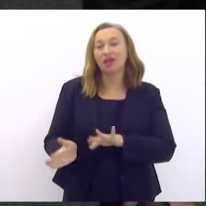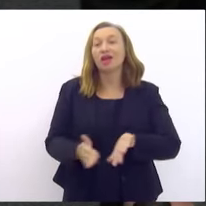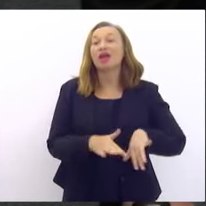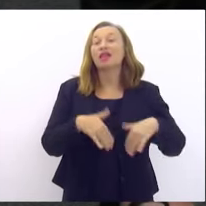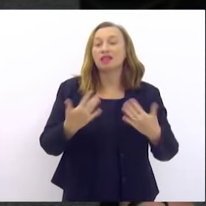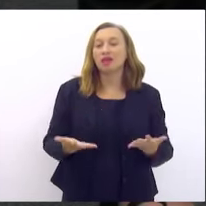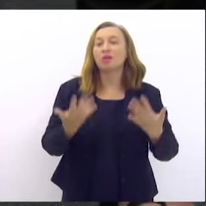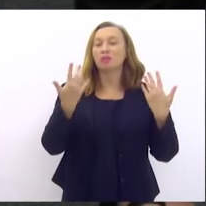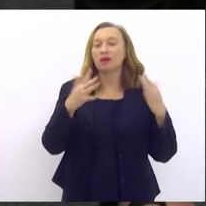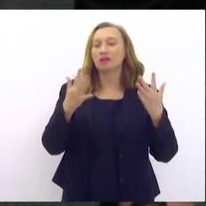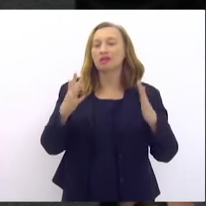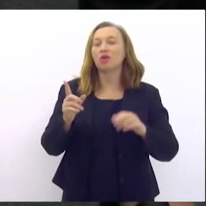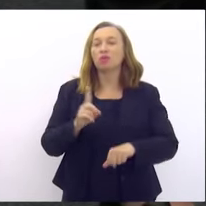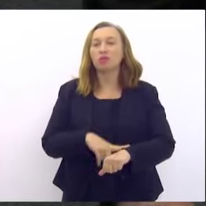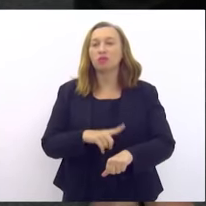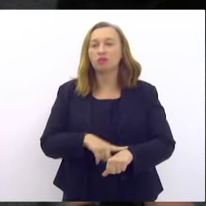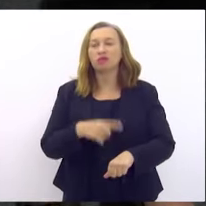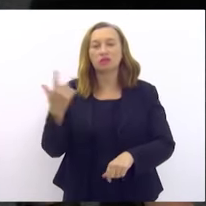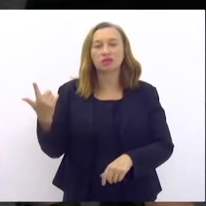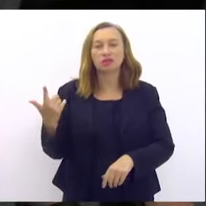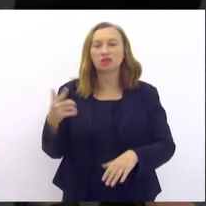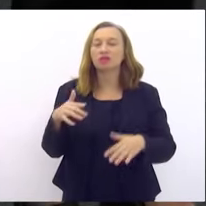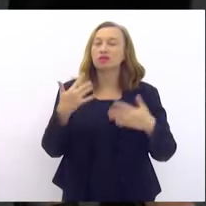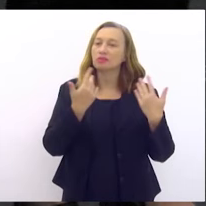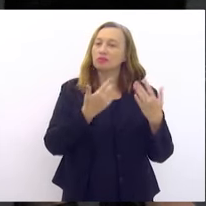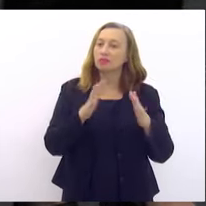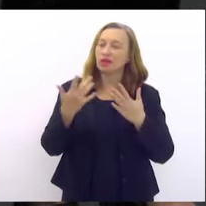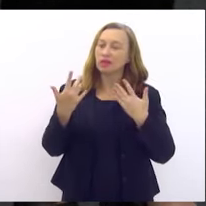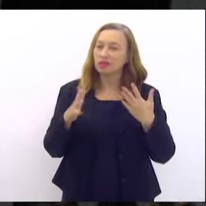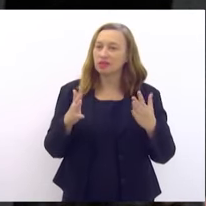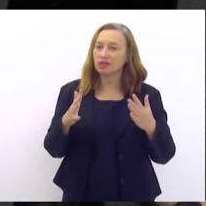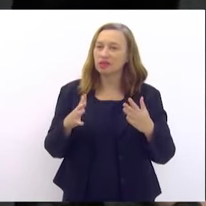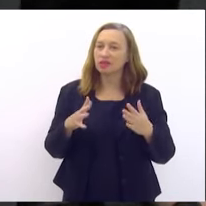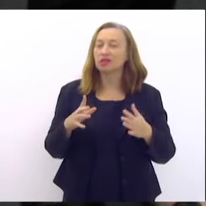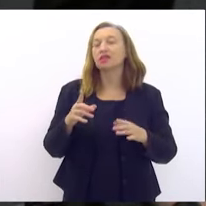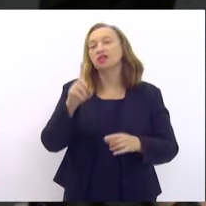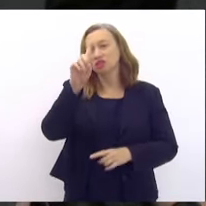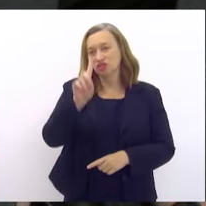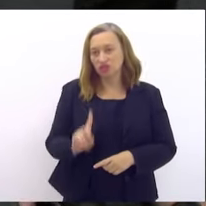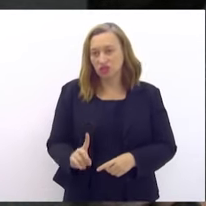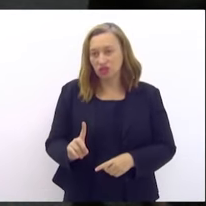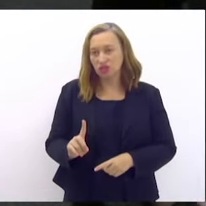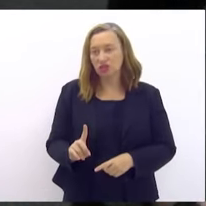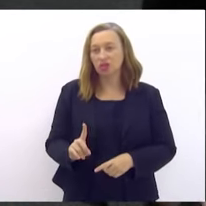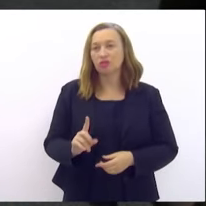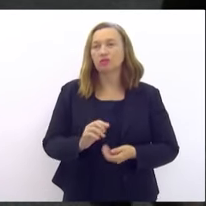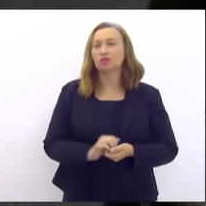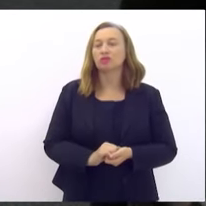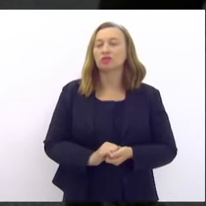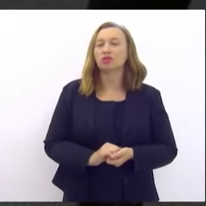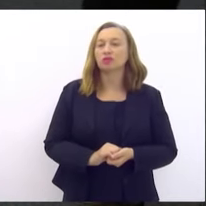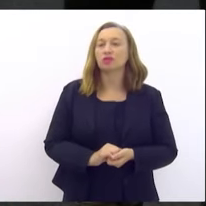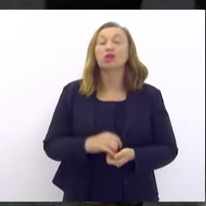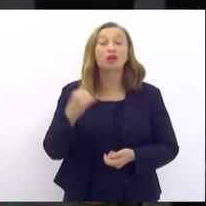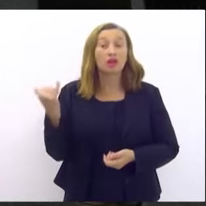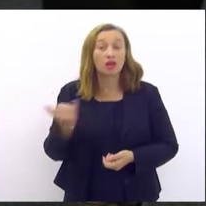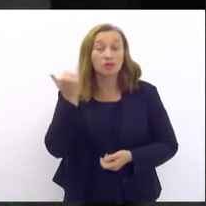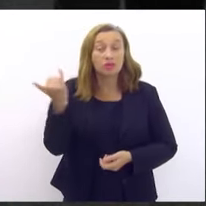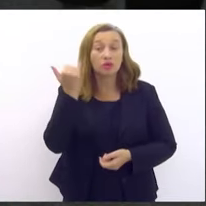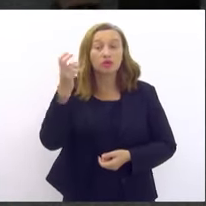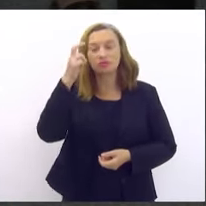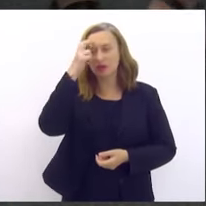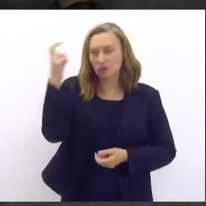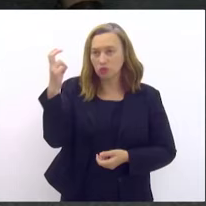então Celebrar o momento em que a gente consagra eh esse direito ao fomento que é tão importante pra